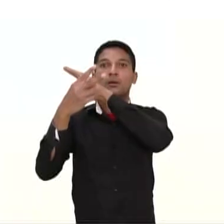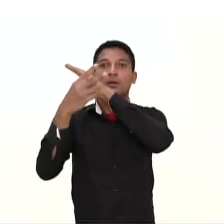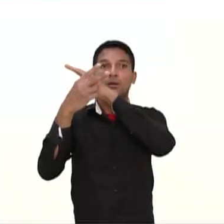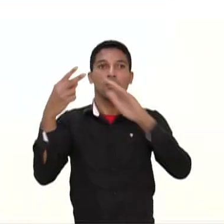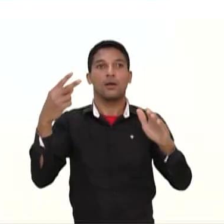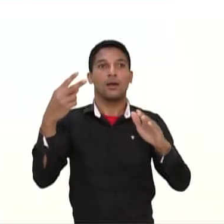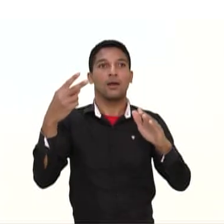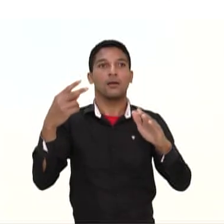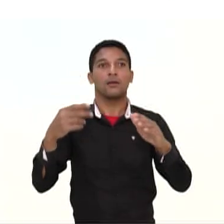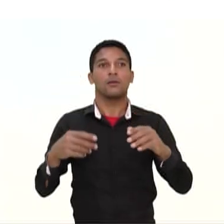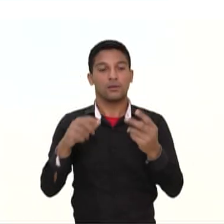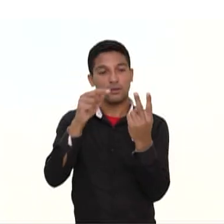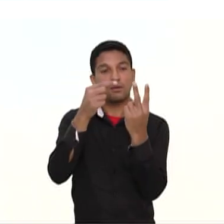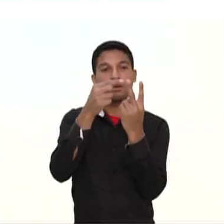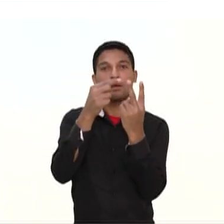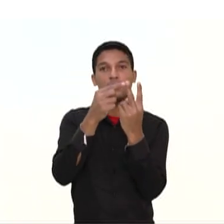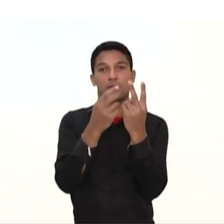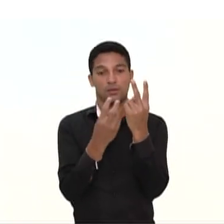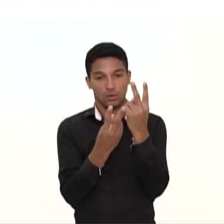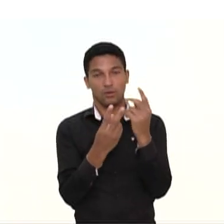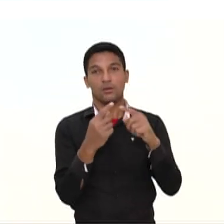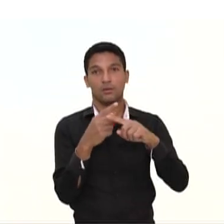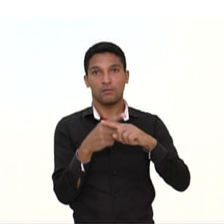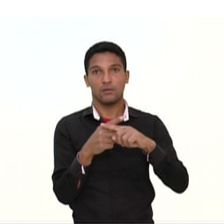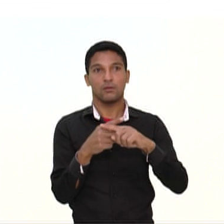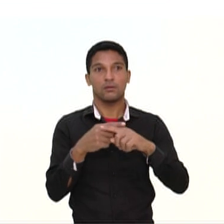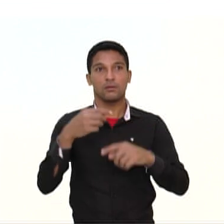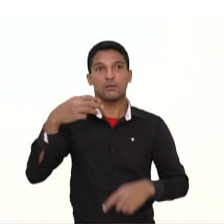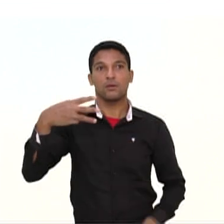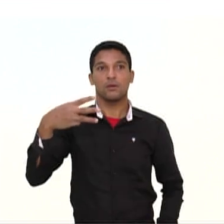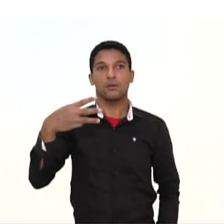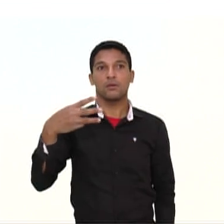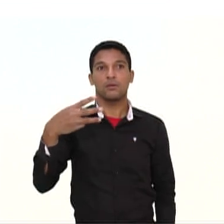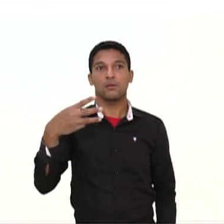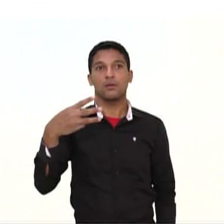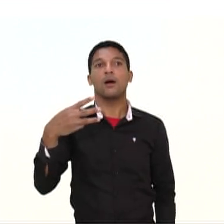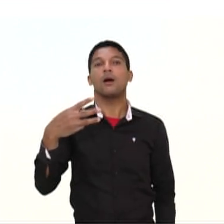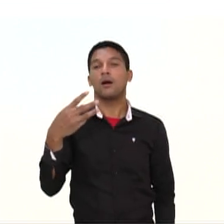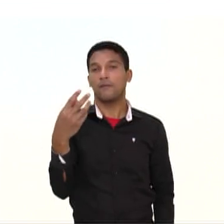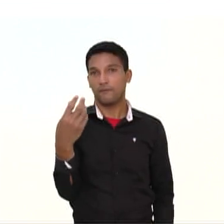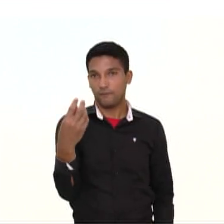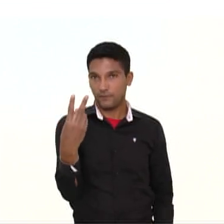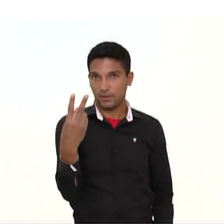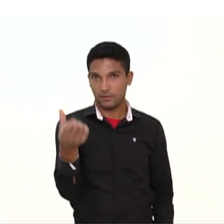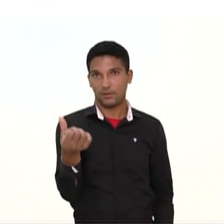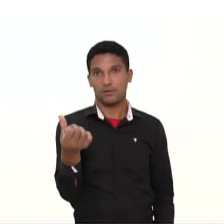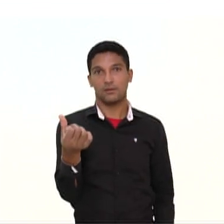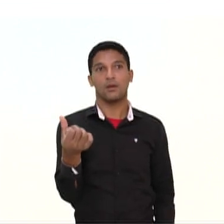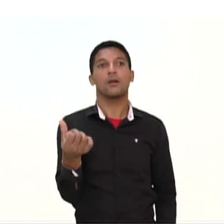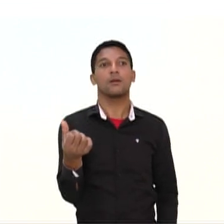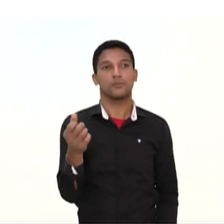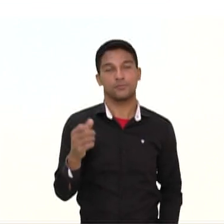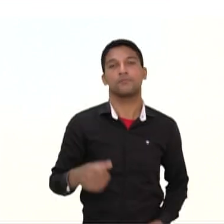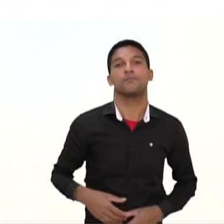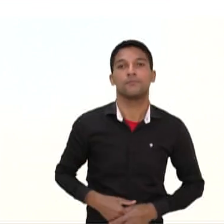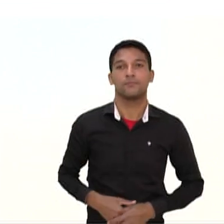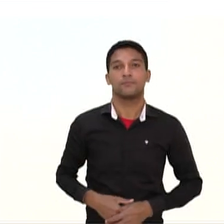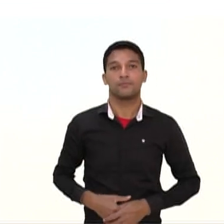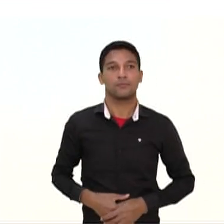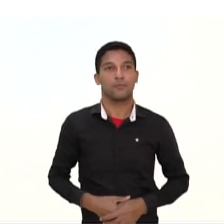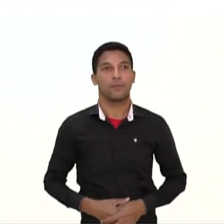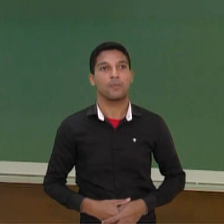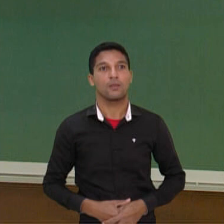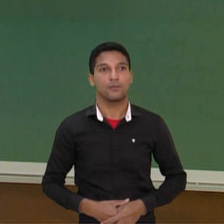vezes 13 é 26. Ou seja, o resultado dessa raiz quadrada aqui é 26. Né? Você pode calcular isso muito tranquilamente